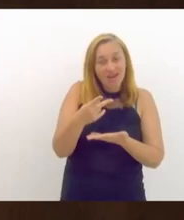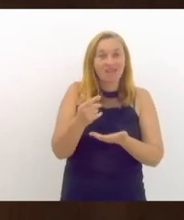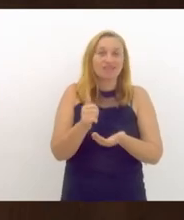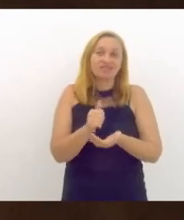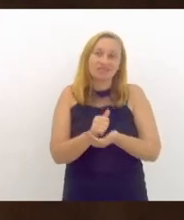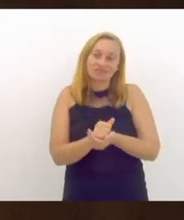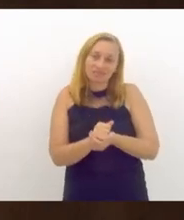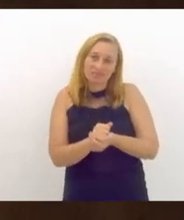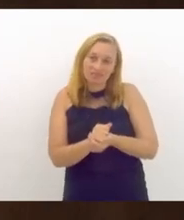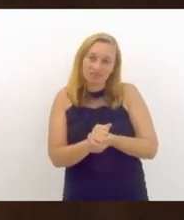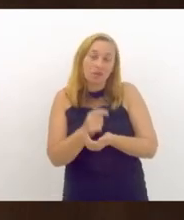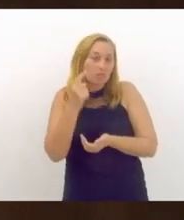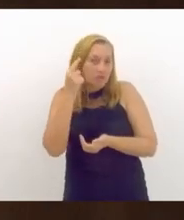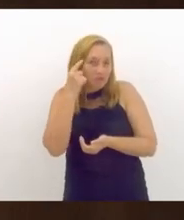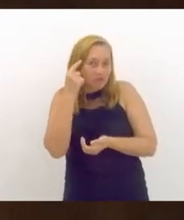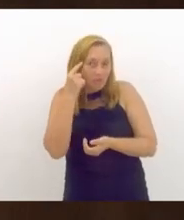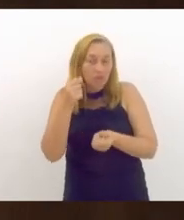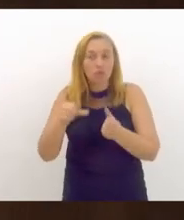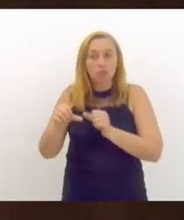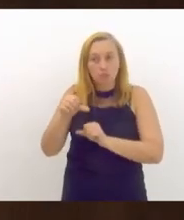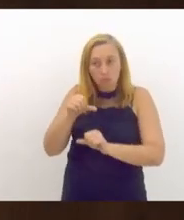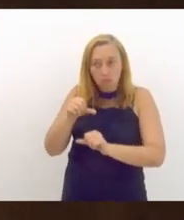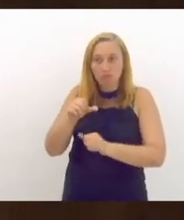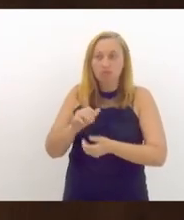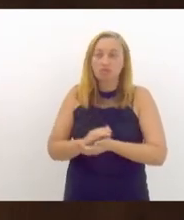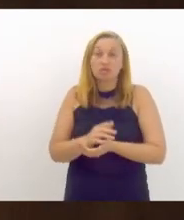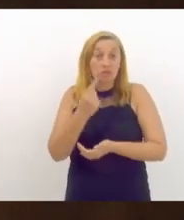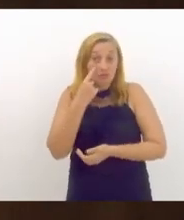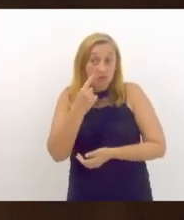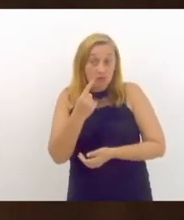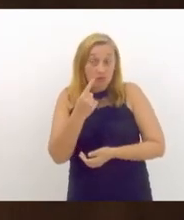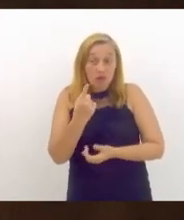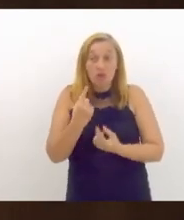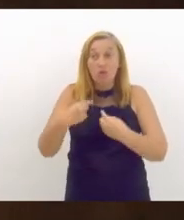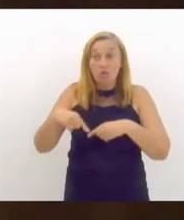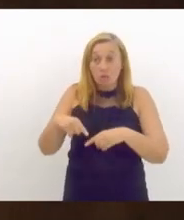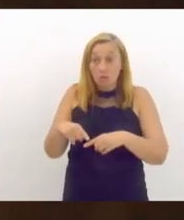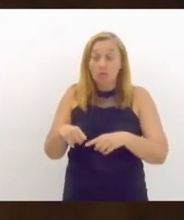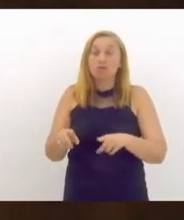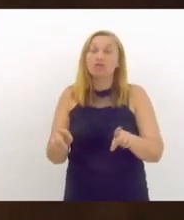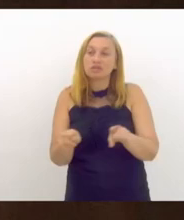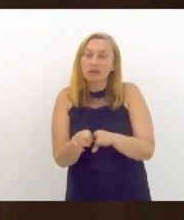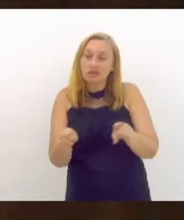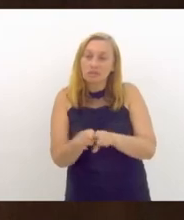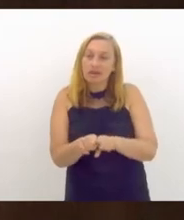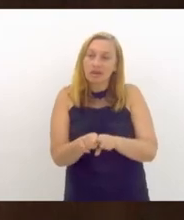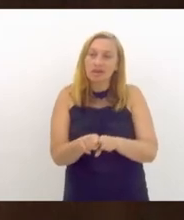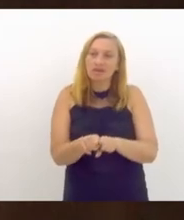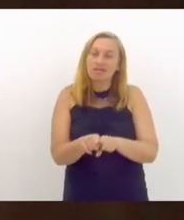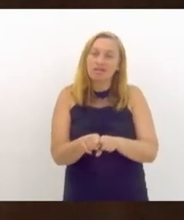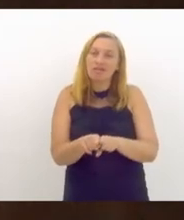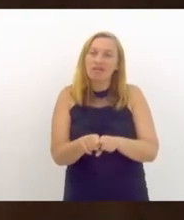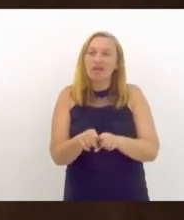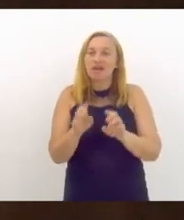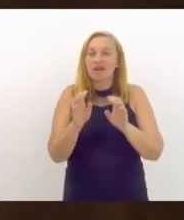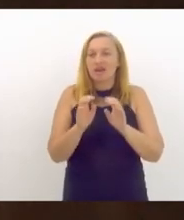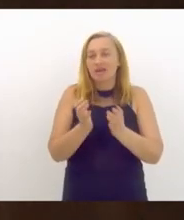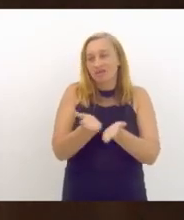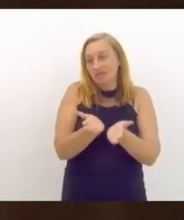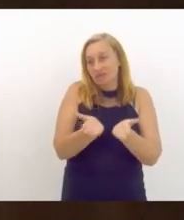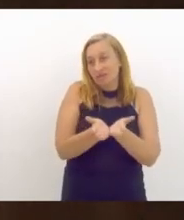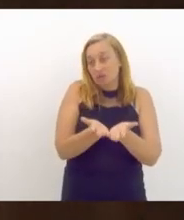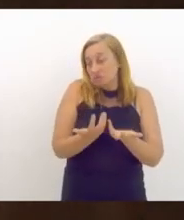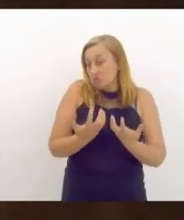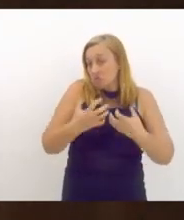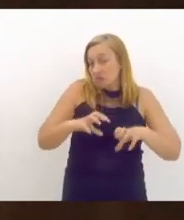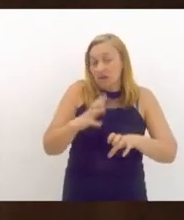contrariedade quando houver alguma intolerância religiosa também contra os evangélicos. Como eu não quero